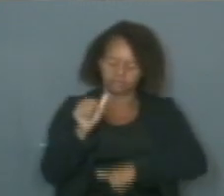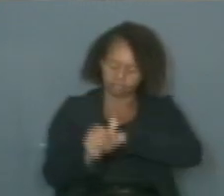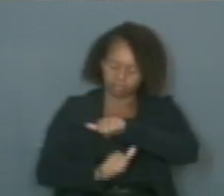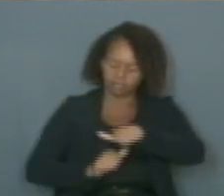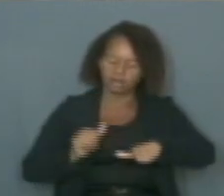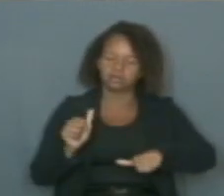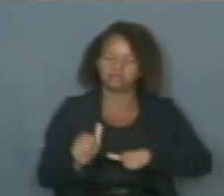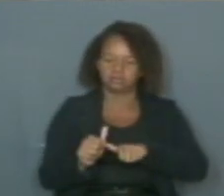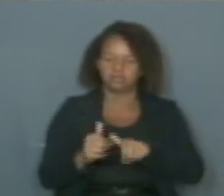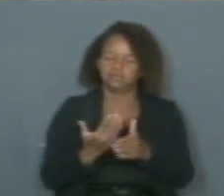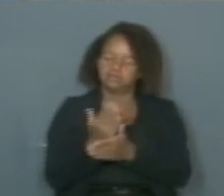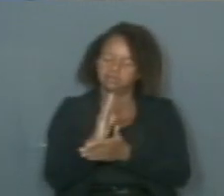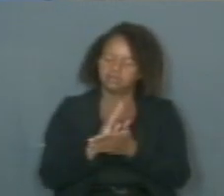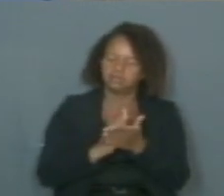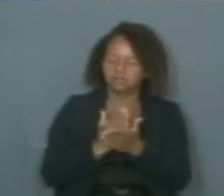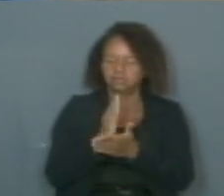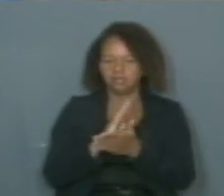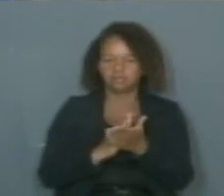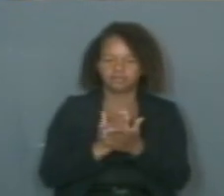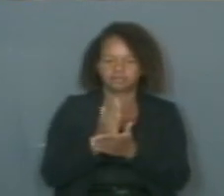mudar algumas